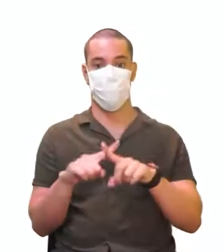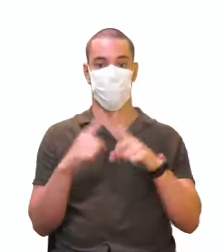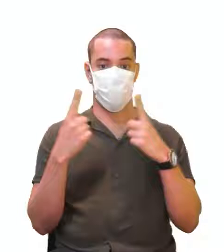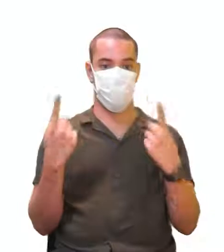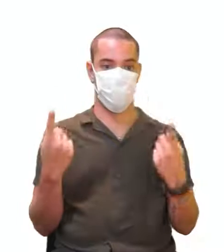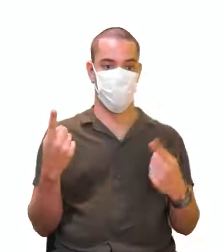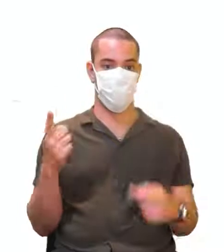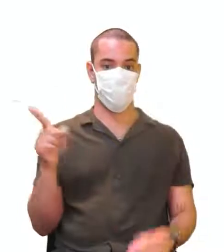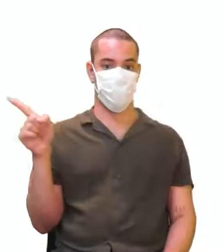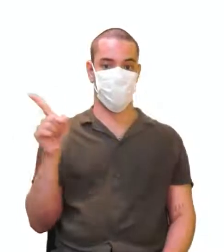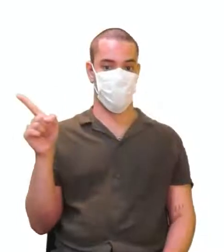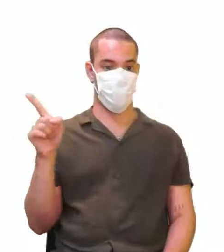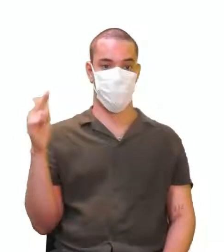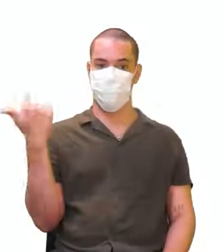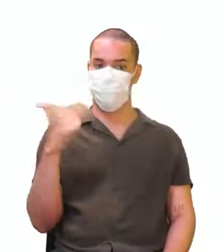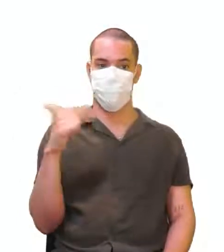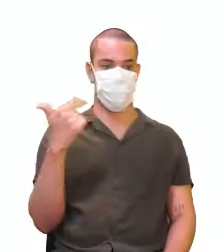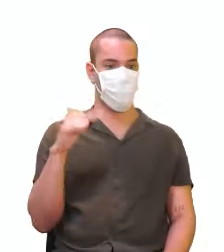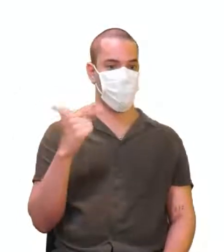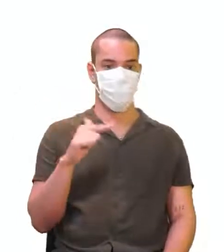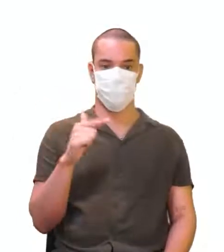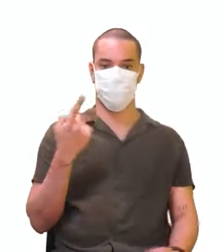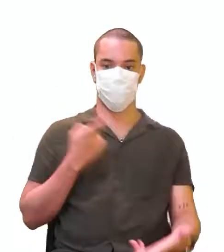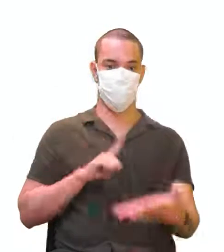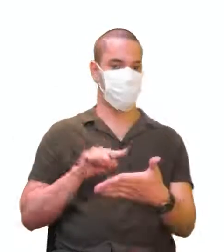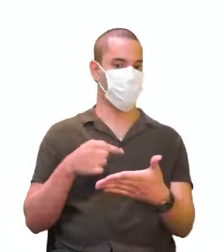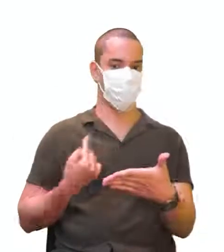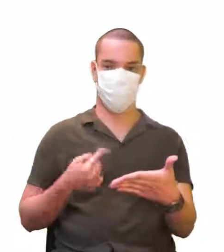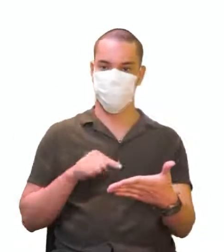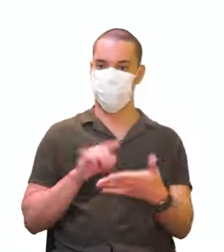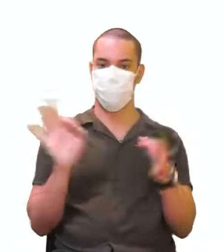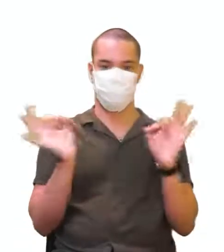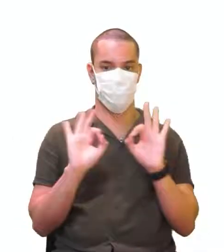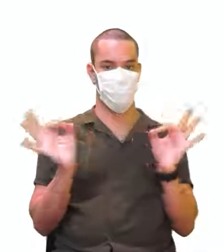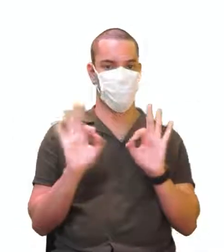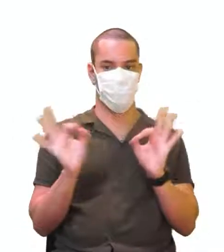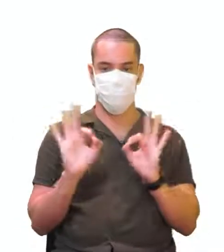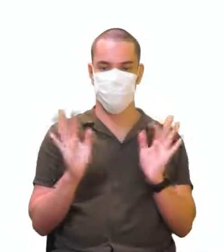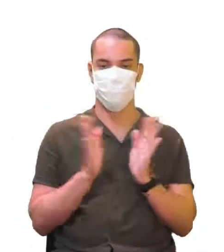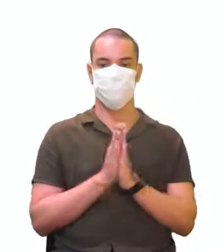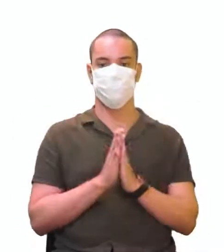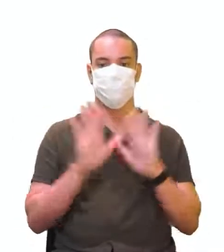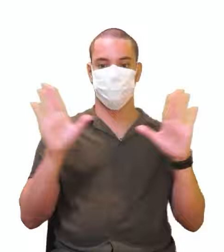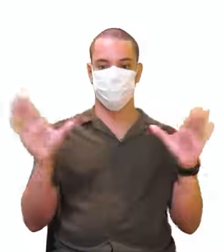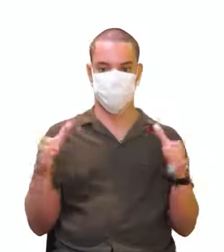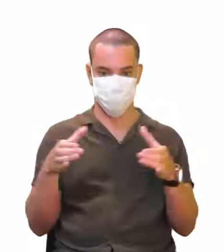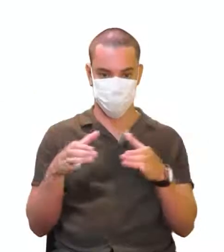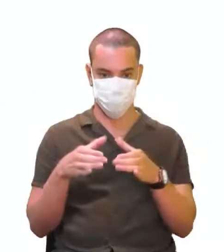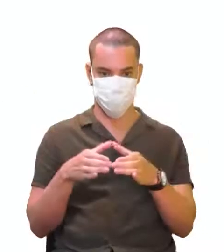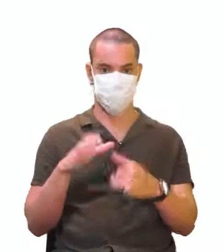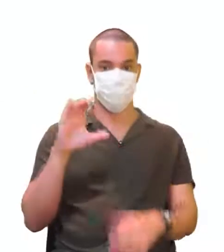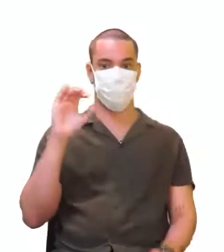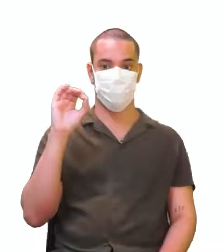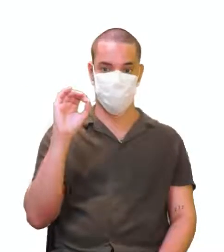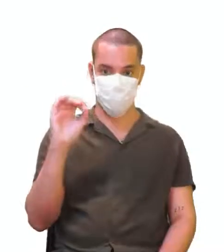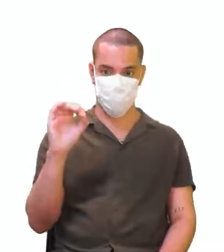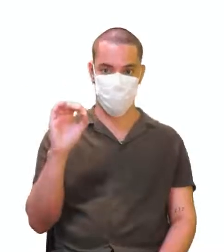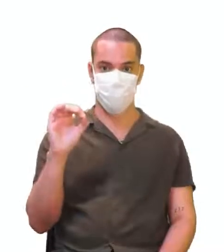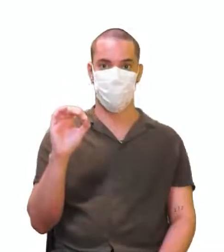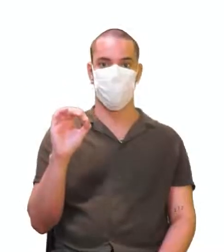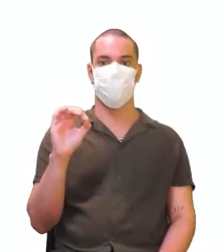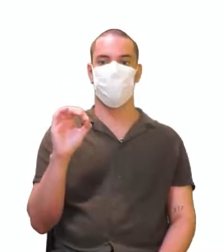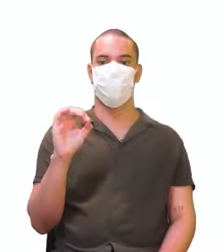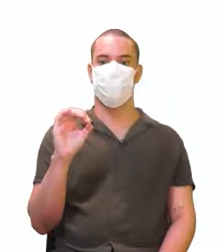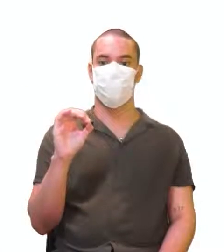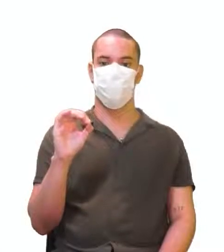no plasma sanguíneo não existe anticorpos. E o grupo O, que é como se fosse um